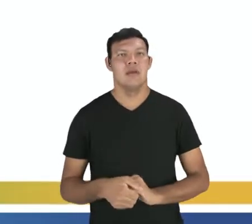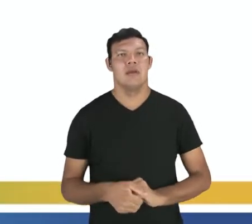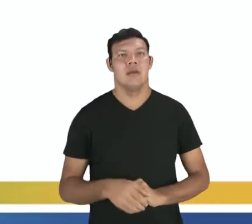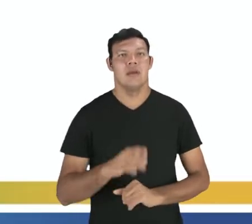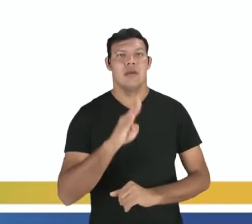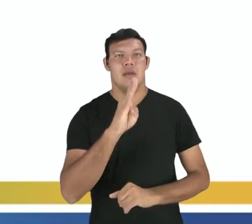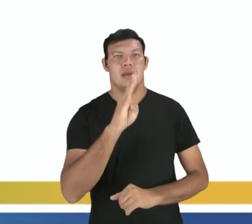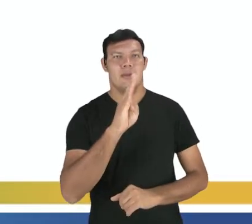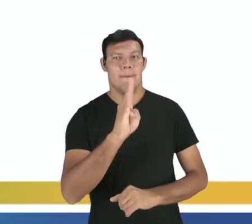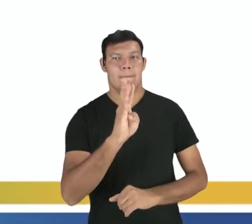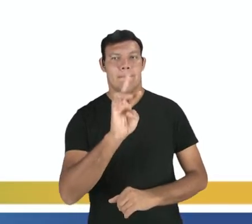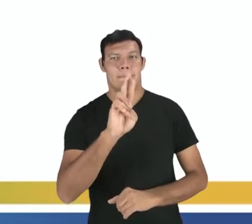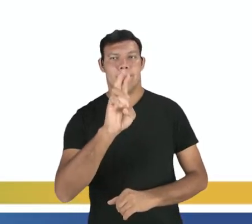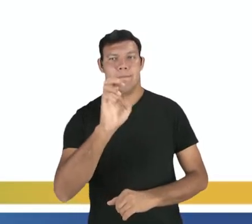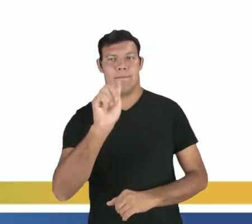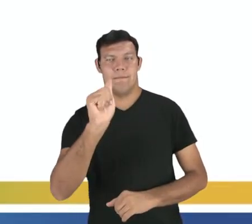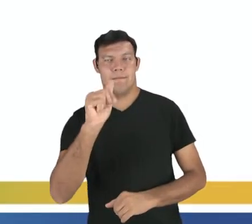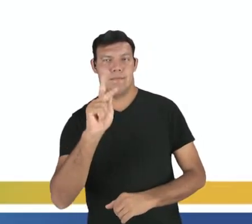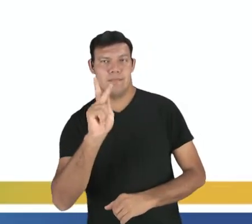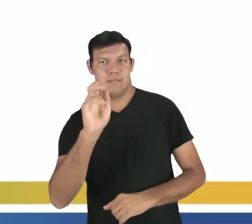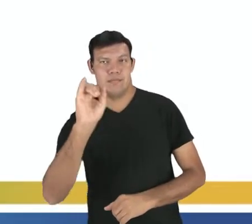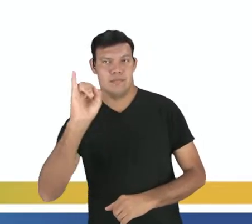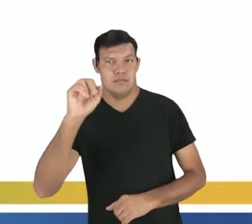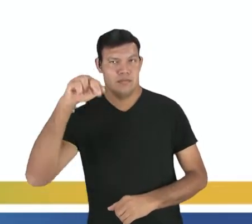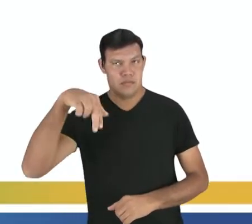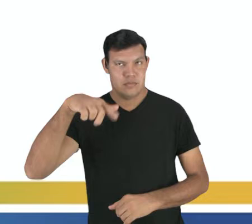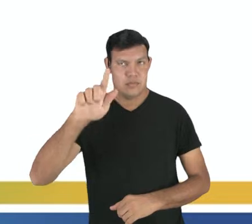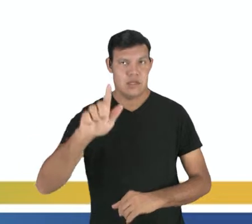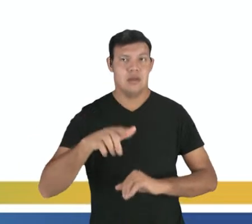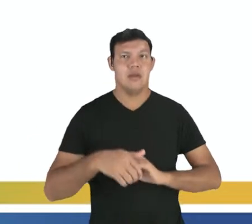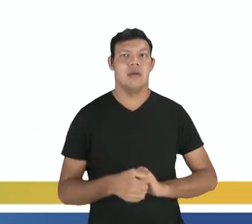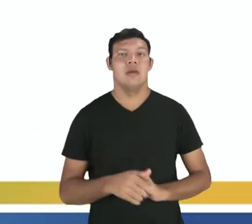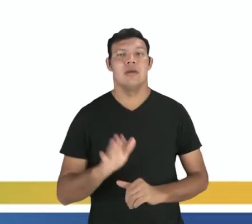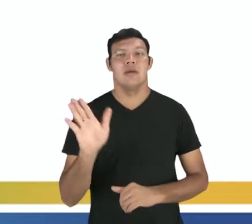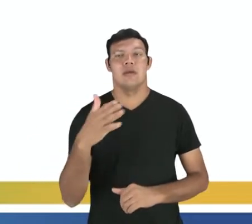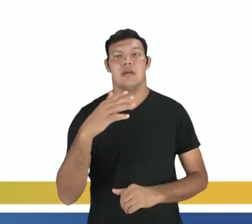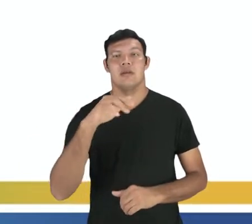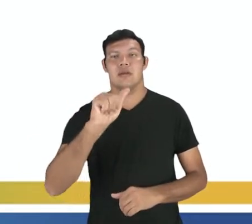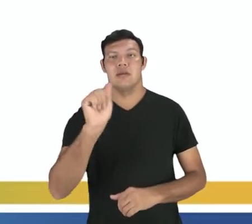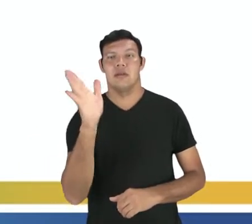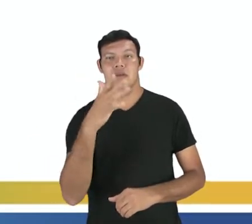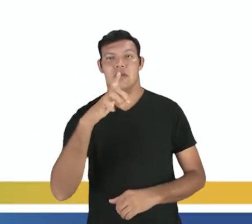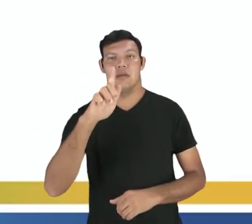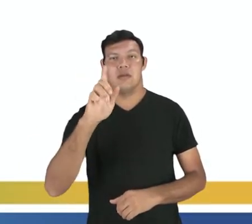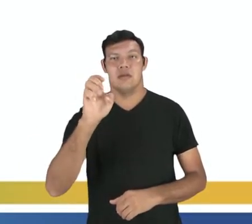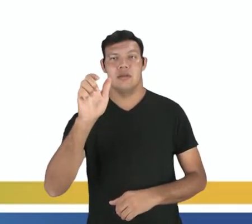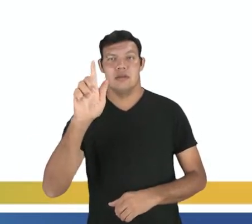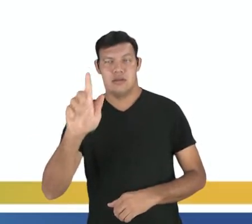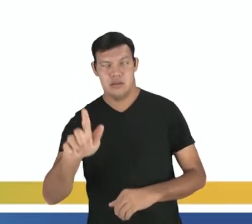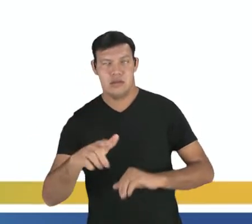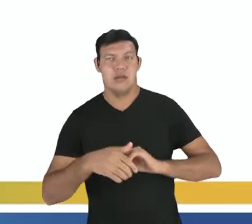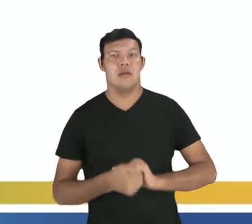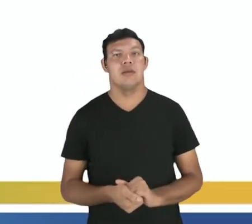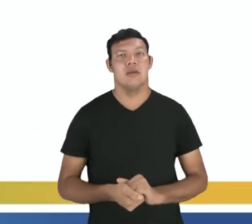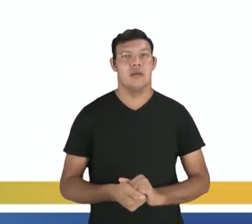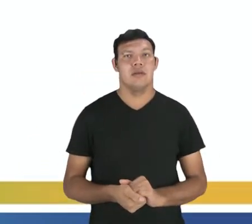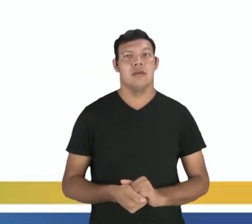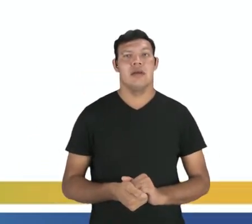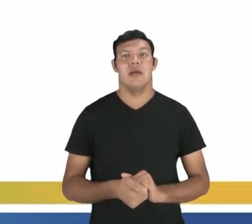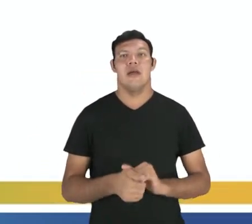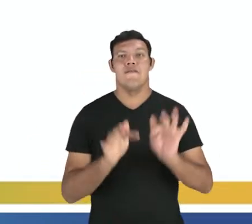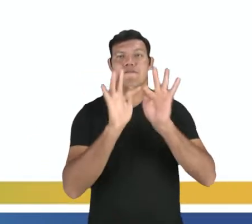formos ao dicionário convencional, ele nos dirá que significa quebrar uma perna. E, enquanto